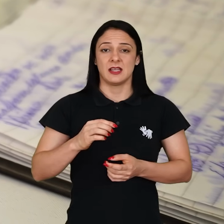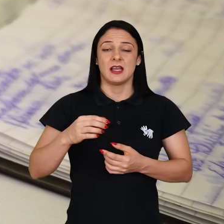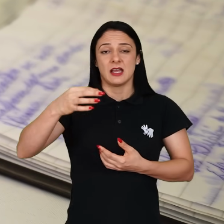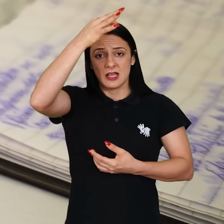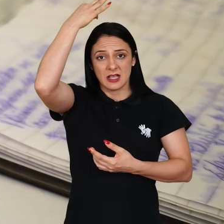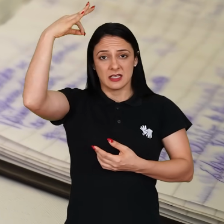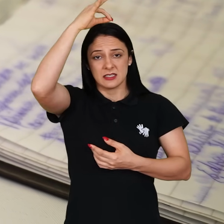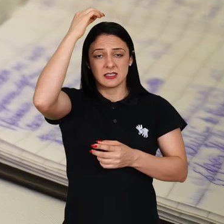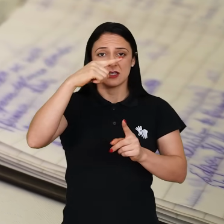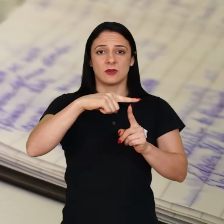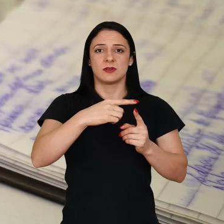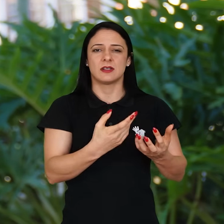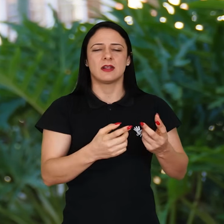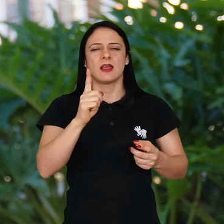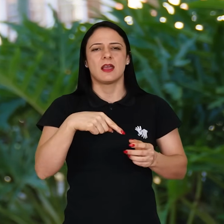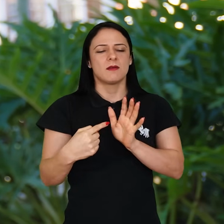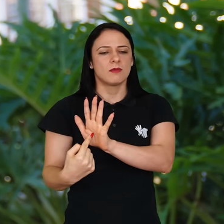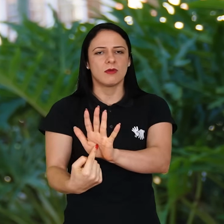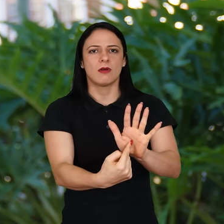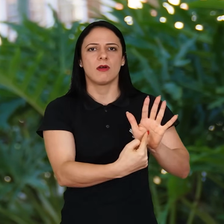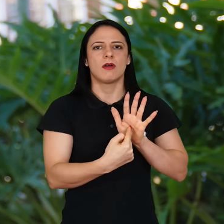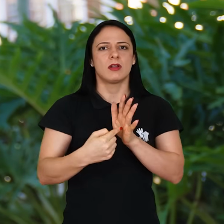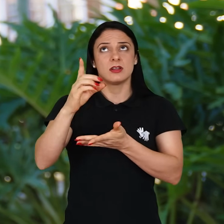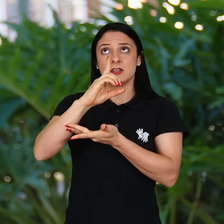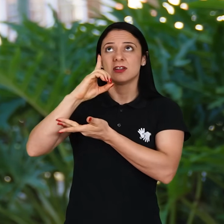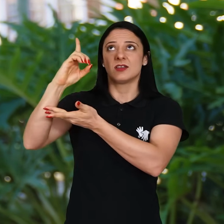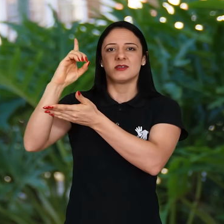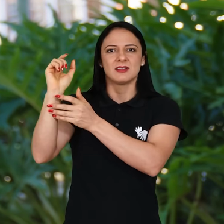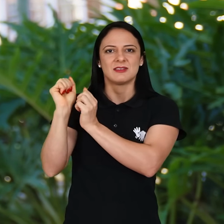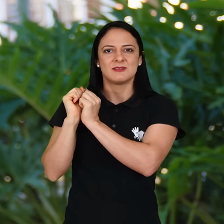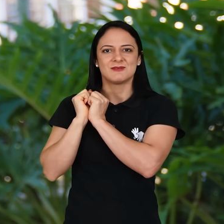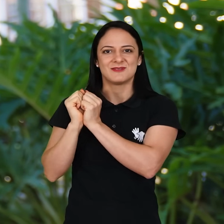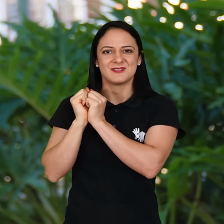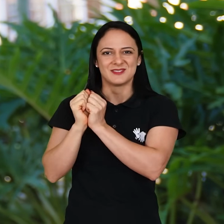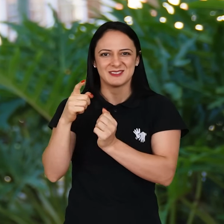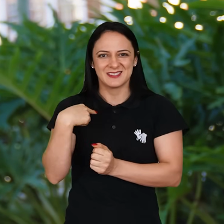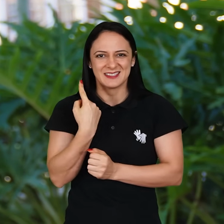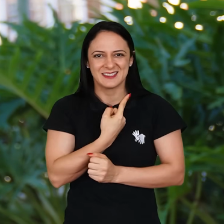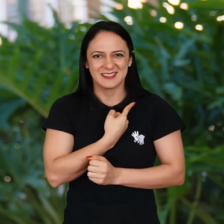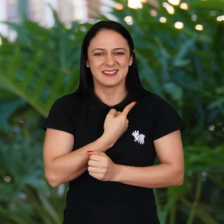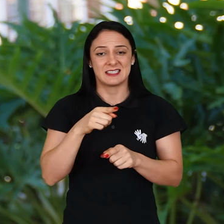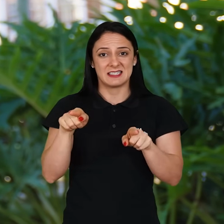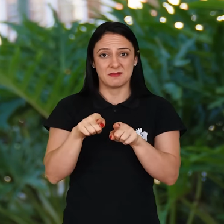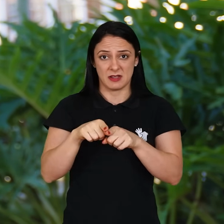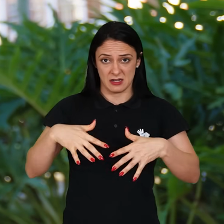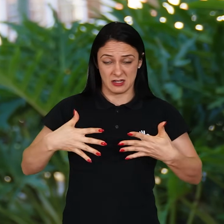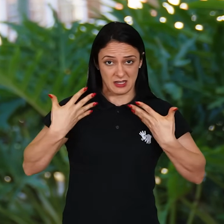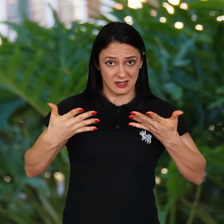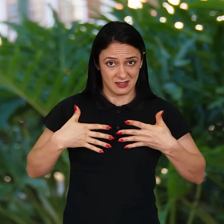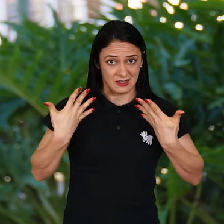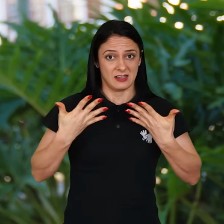A Santa Cruz queimada é para nós um sinal de um Deus que é próximo não só às nossas alegrias, mas aos nossos